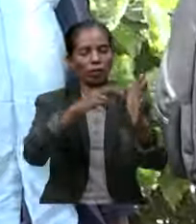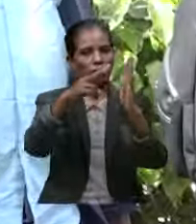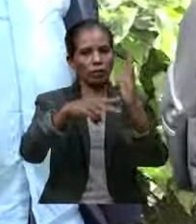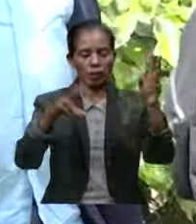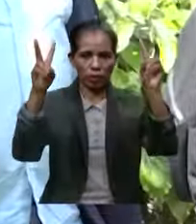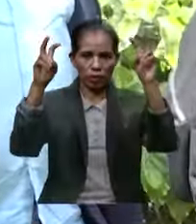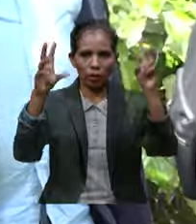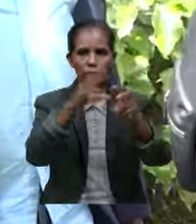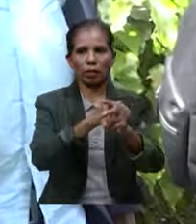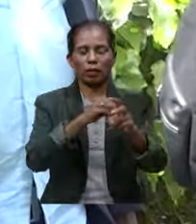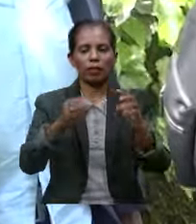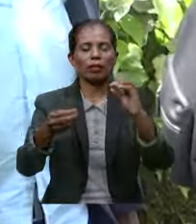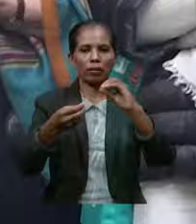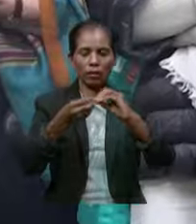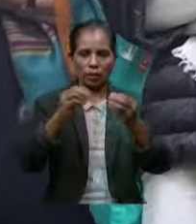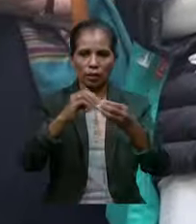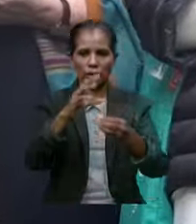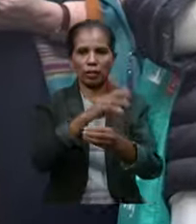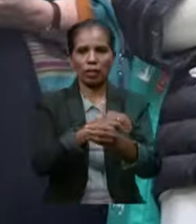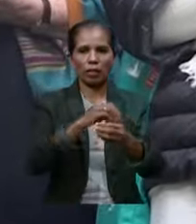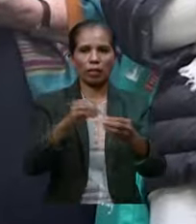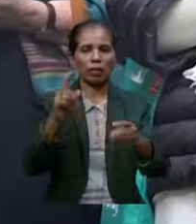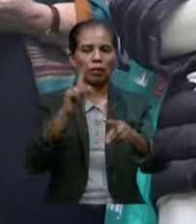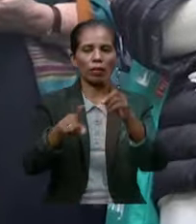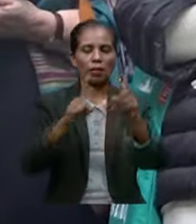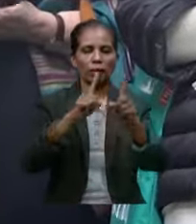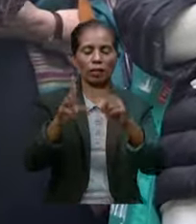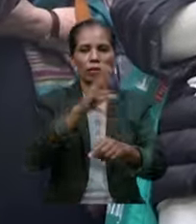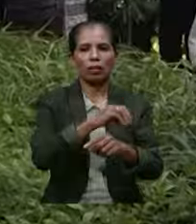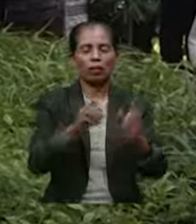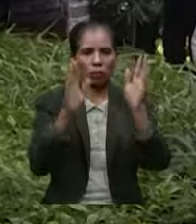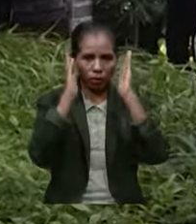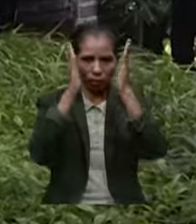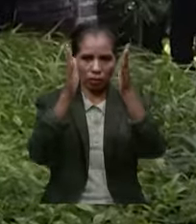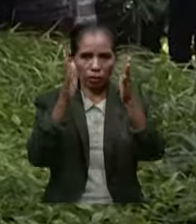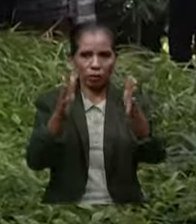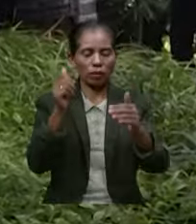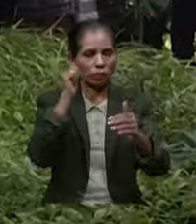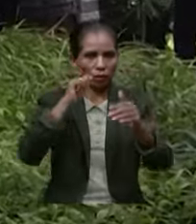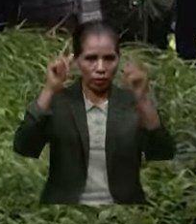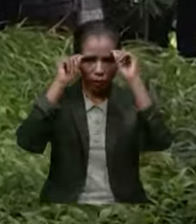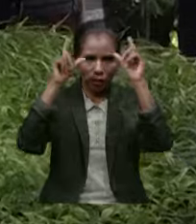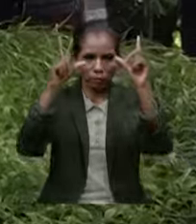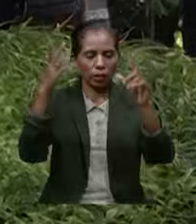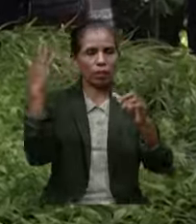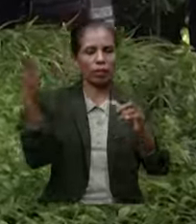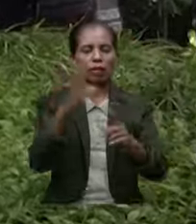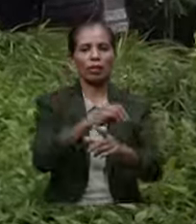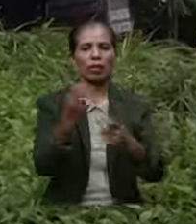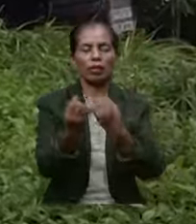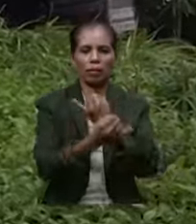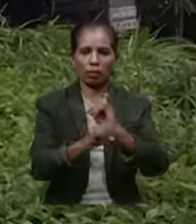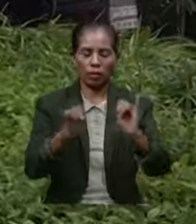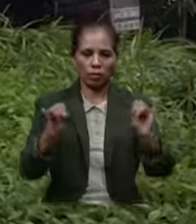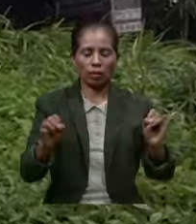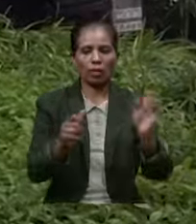título Kiss and Don't Tell, Carrei mais Label Colia, neve focaliva a resistência feita Timor Nien e a luta de libertação nacional.